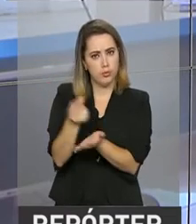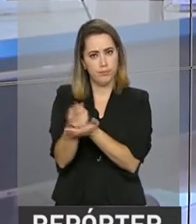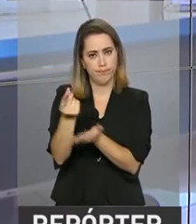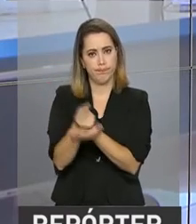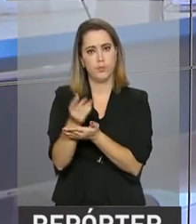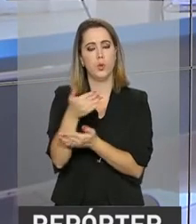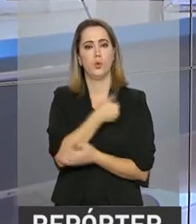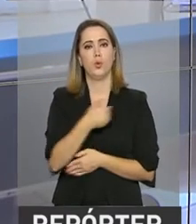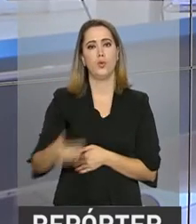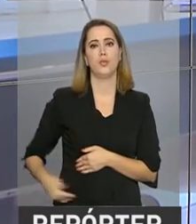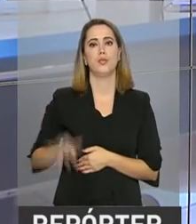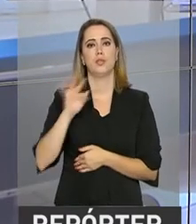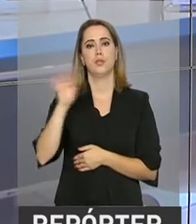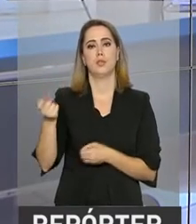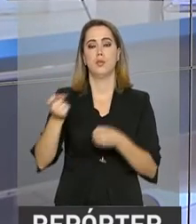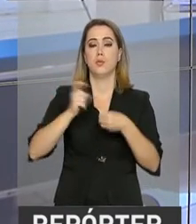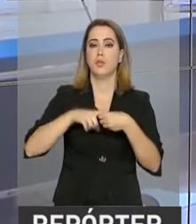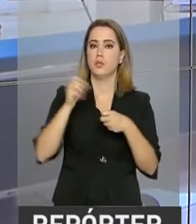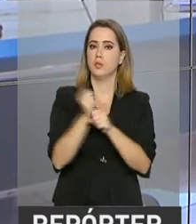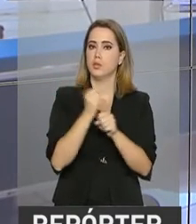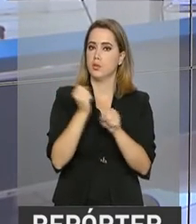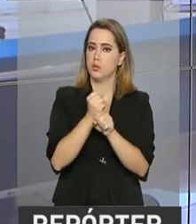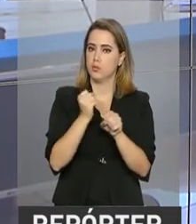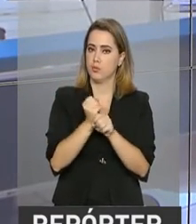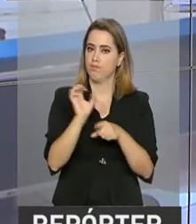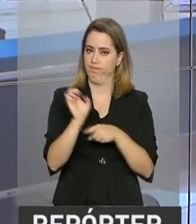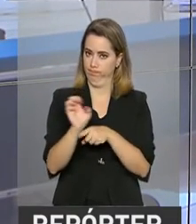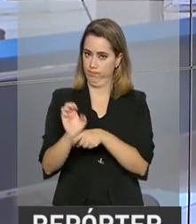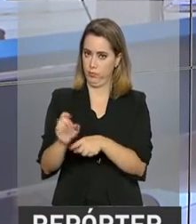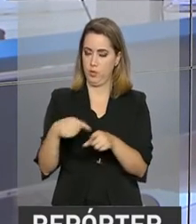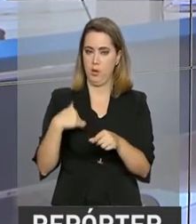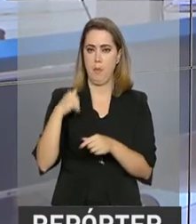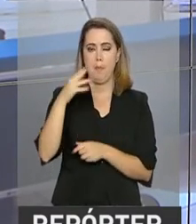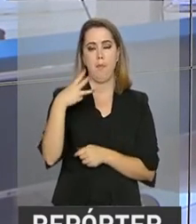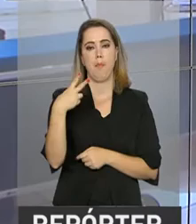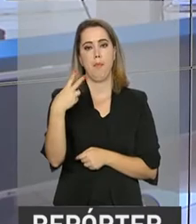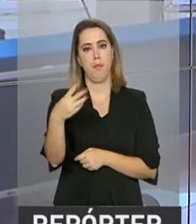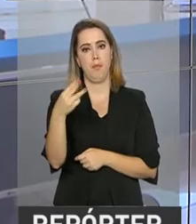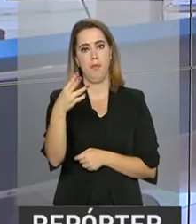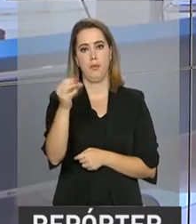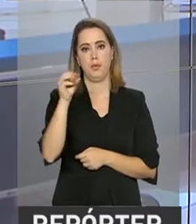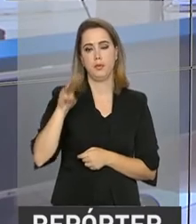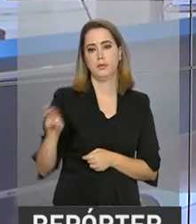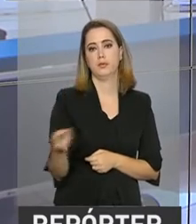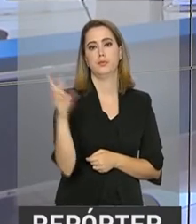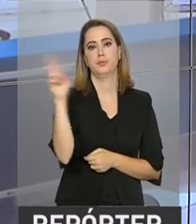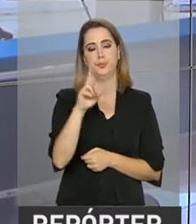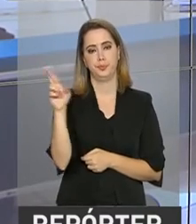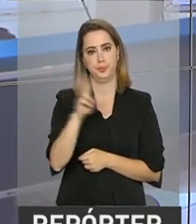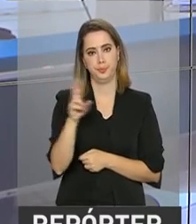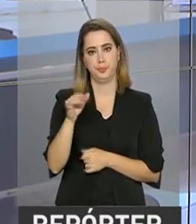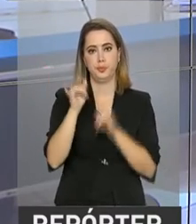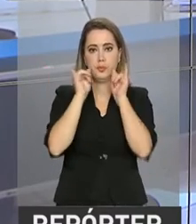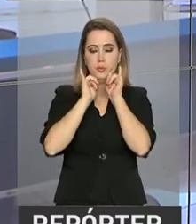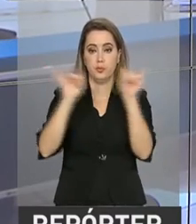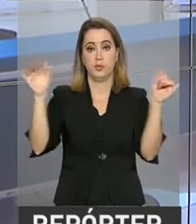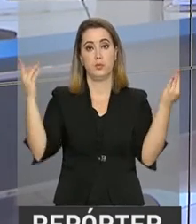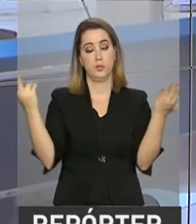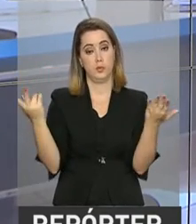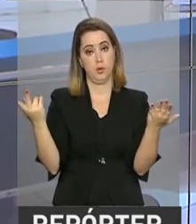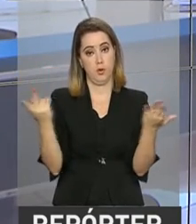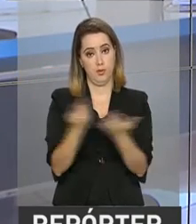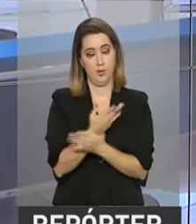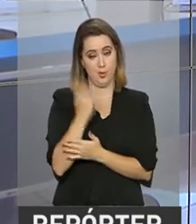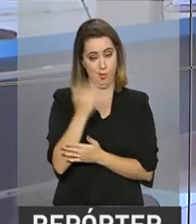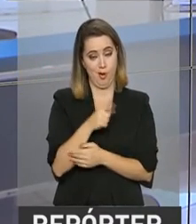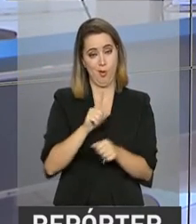retomada de obras de infraestrutura no estado o valor total ultrapassa os 230 milhões de reais o anúncio foi